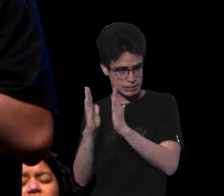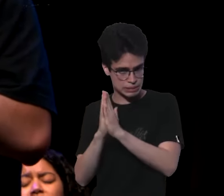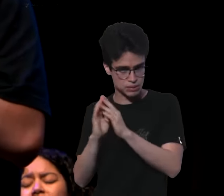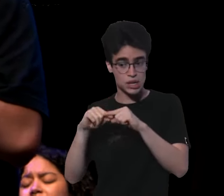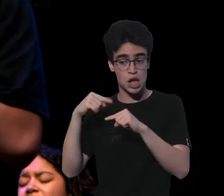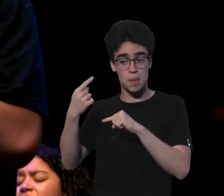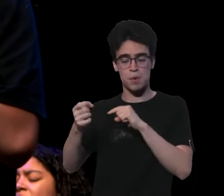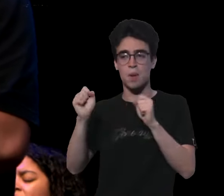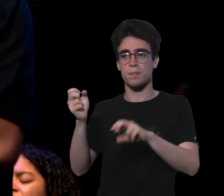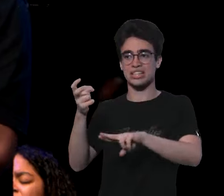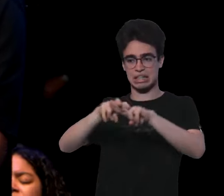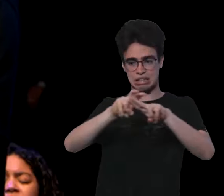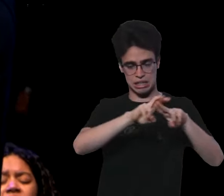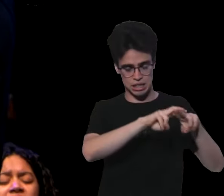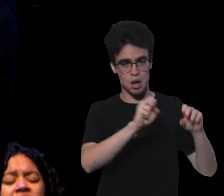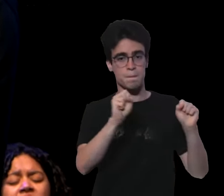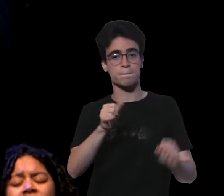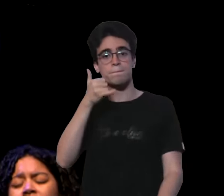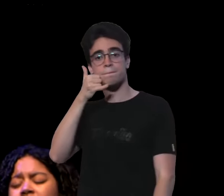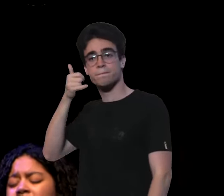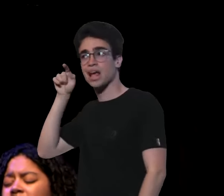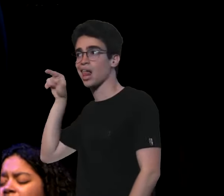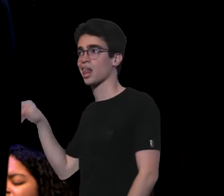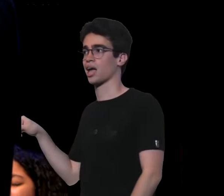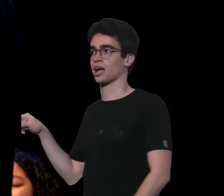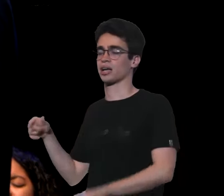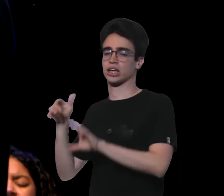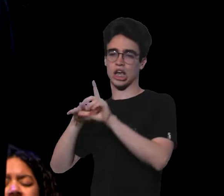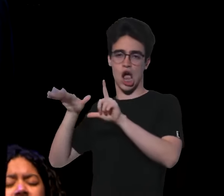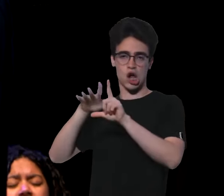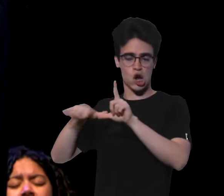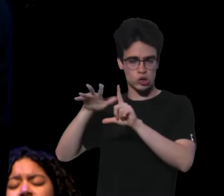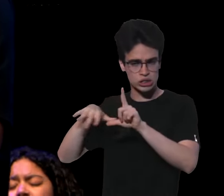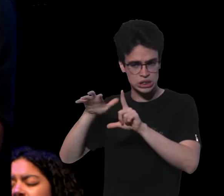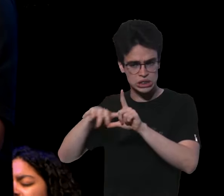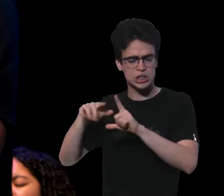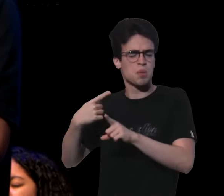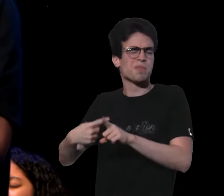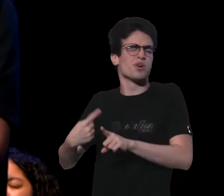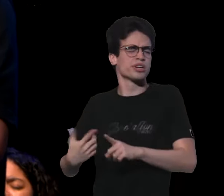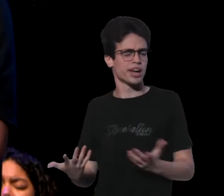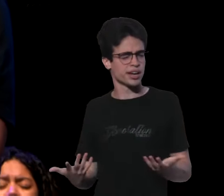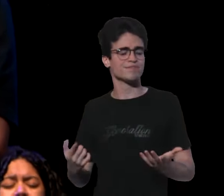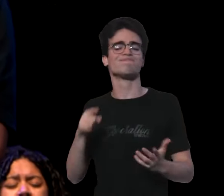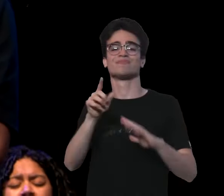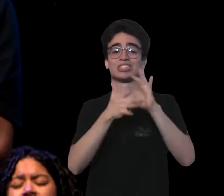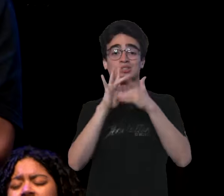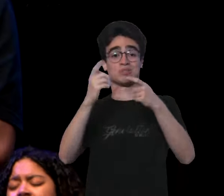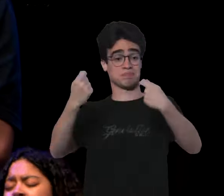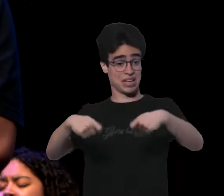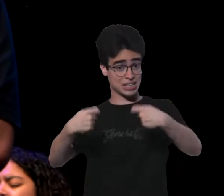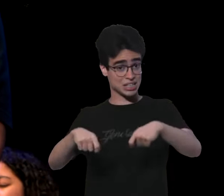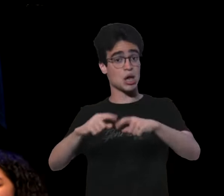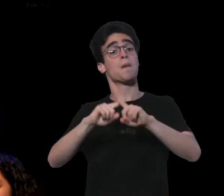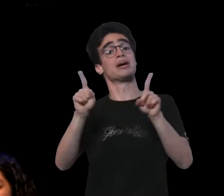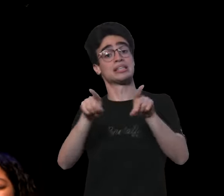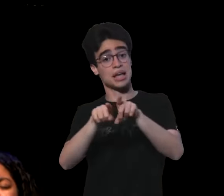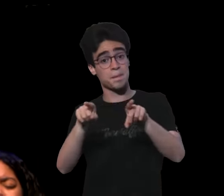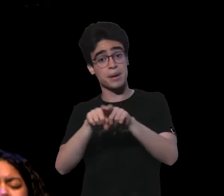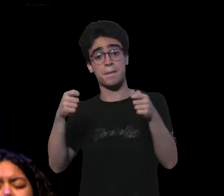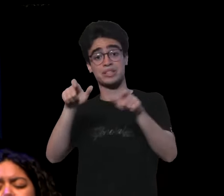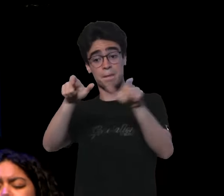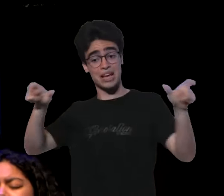voltar para o seu lugar e vai apontar o seu celular para esse QR Code ali. Por quê? Você precisa de Jesus, mas você precisa de gente de